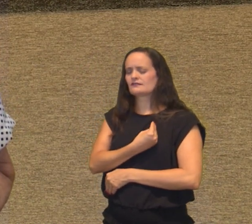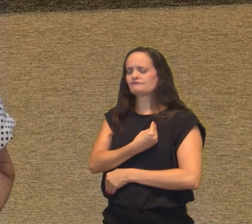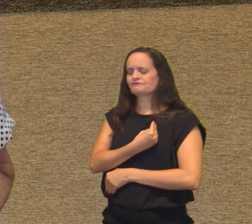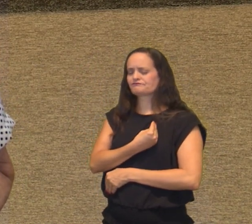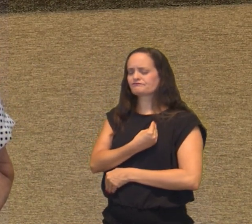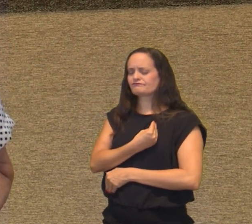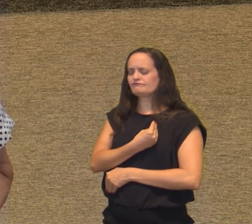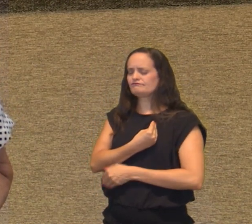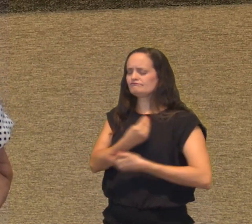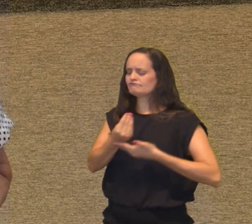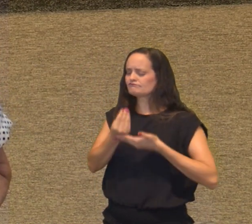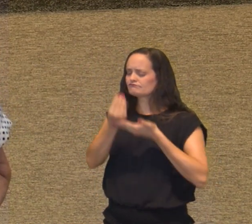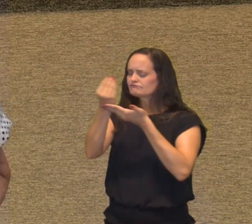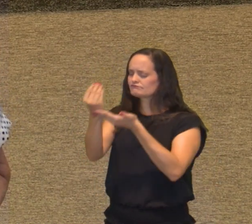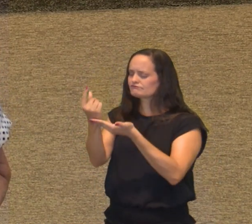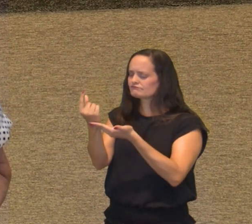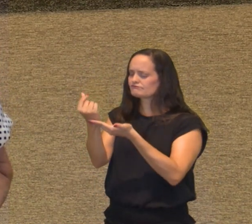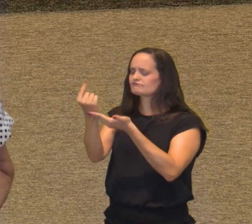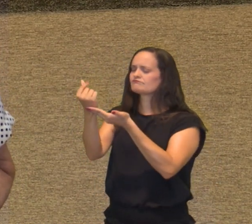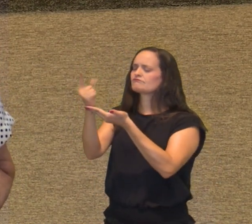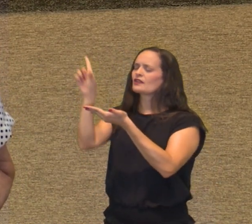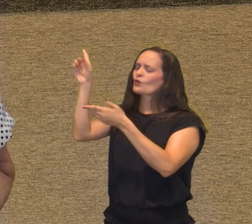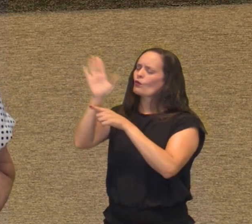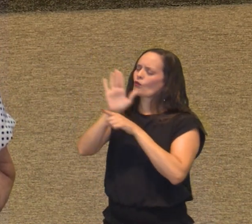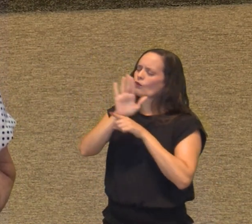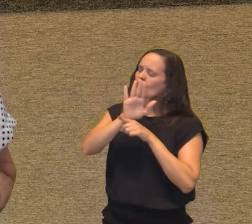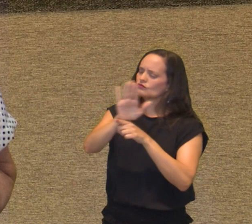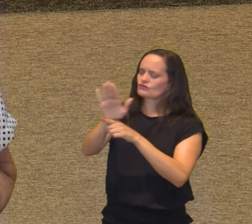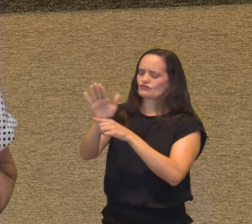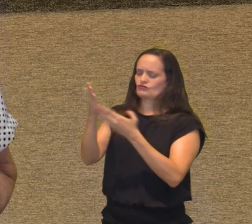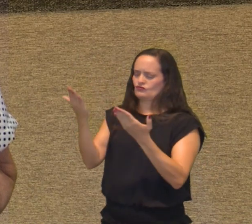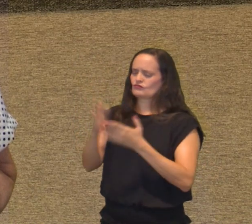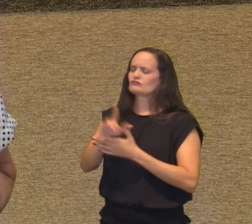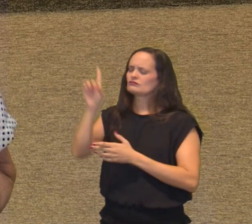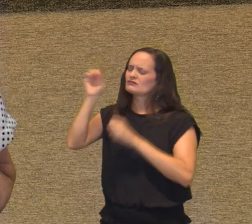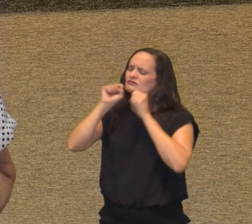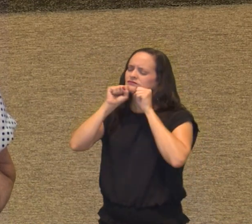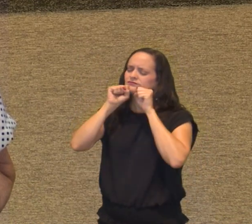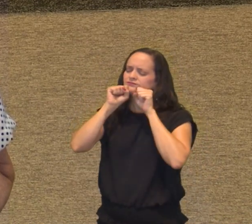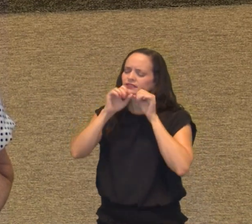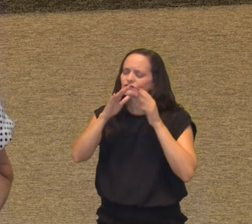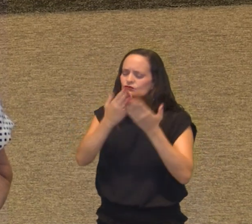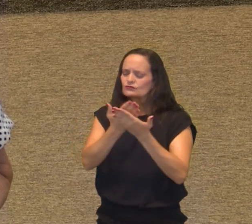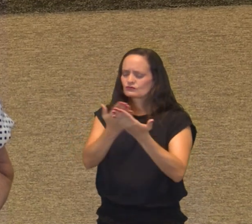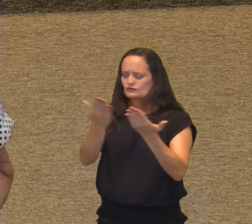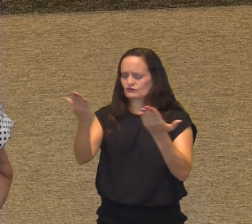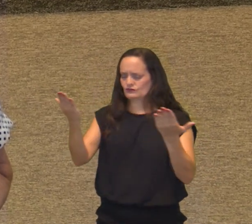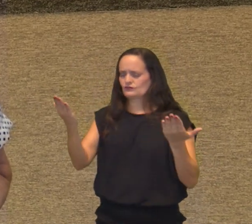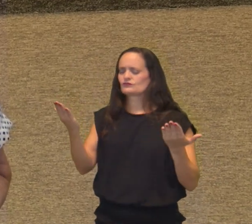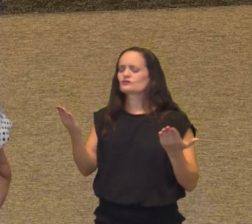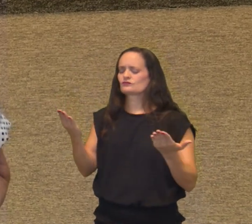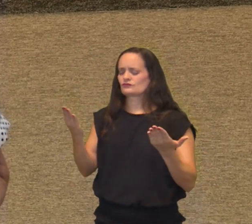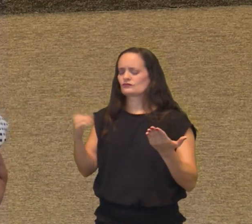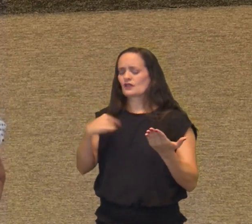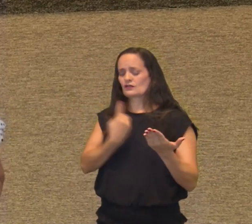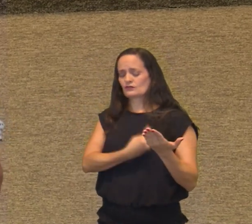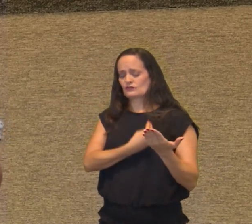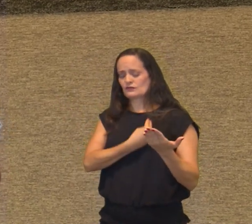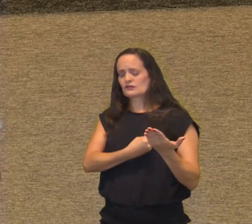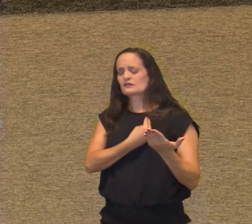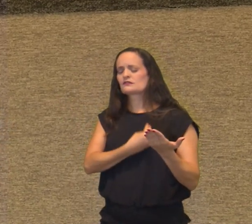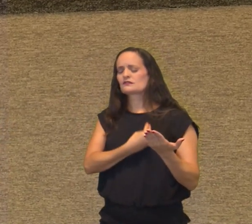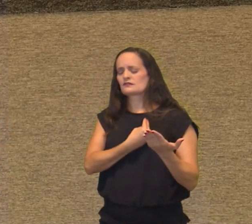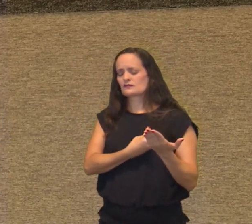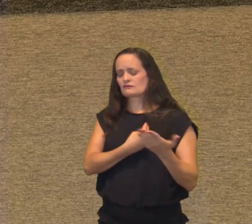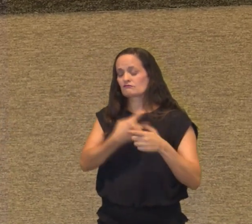o Senhor tem dado a cada um, Senhor. Que o Senhor possa estar abençoando, Senhor Deus, as nossas vidas, para